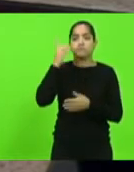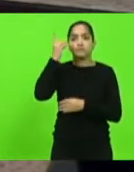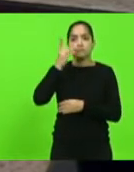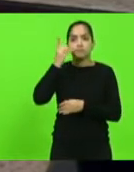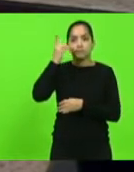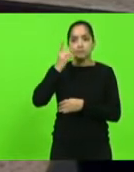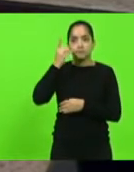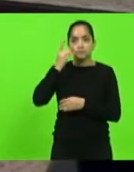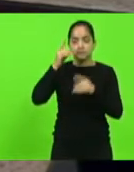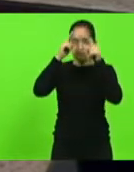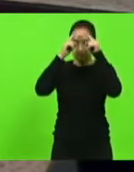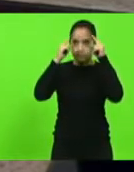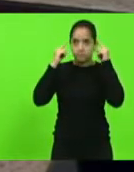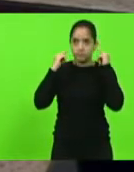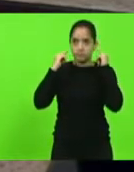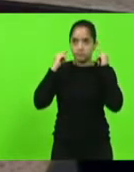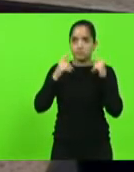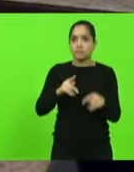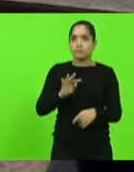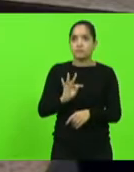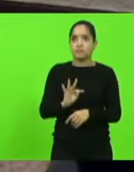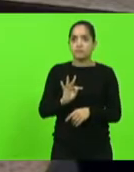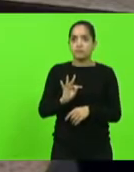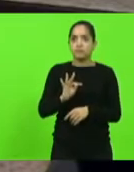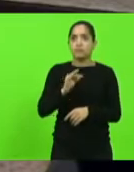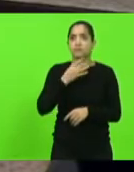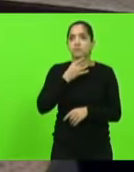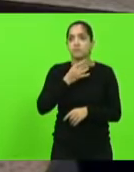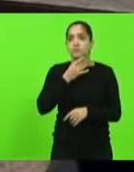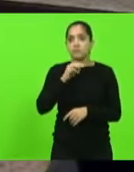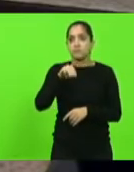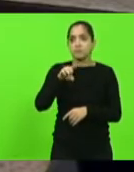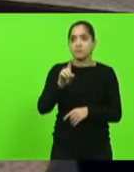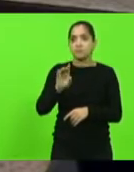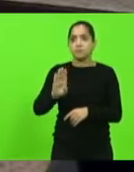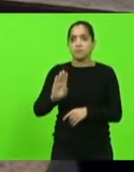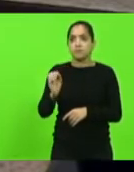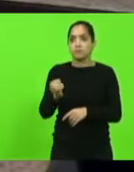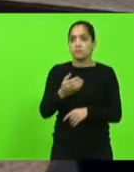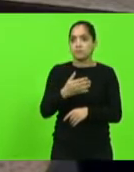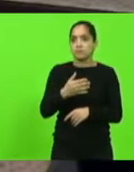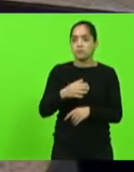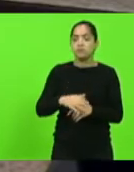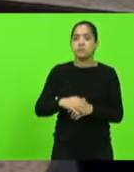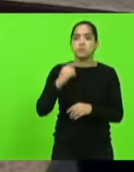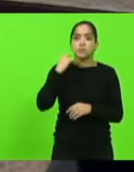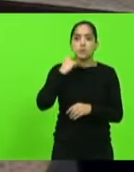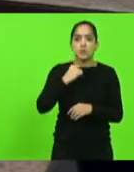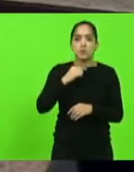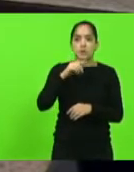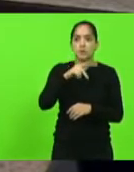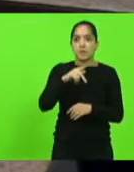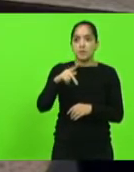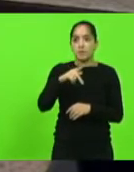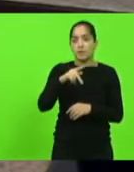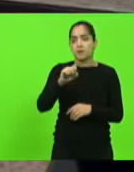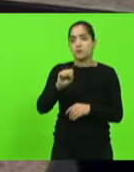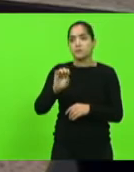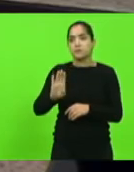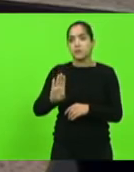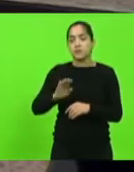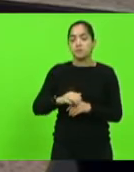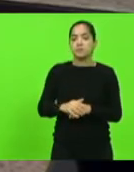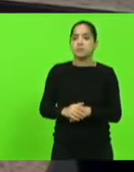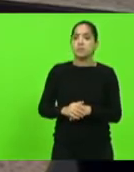deputados, Neudir Sareta, do PT, Valdir Cobalchini, Bloco MDB Novo, Silvio Dreve, Bloco PP e PSB. Ato